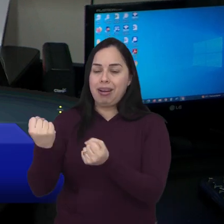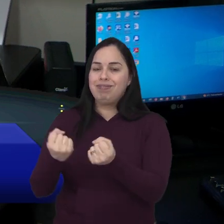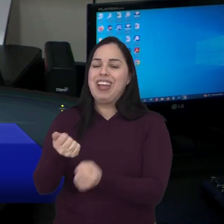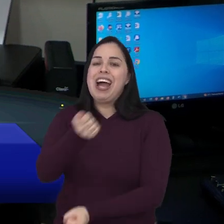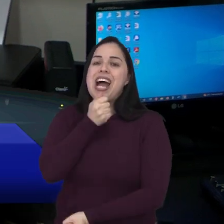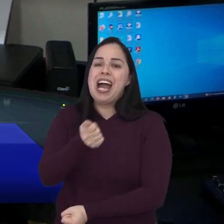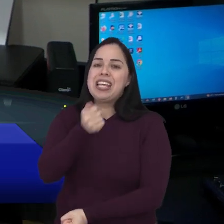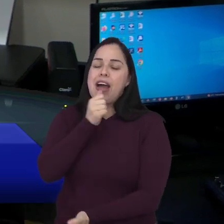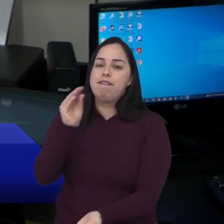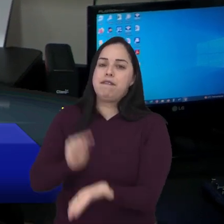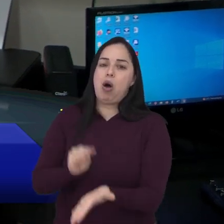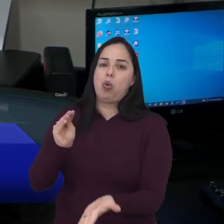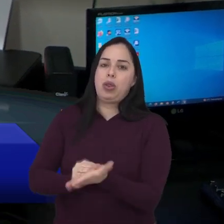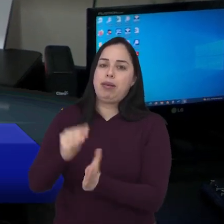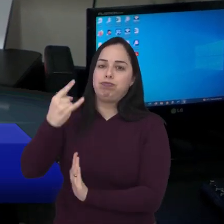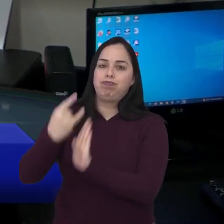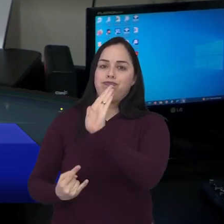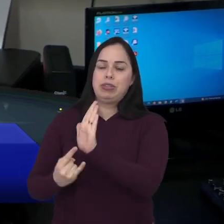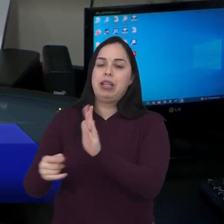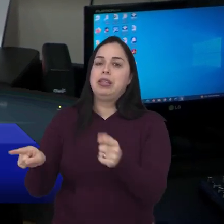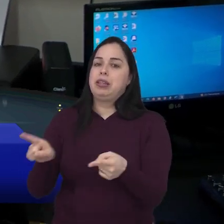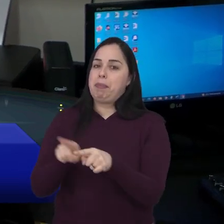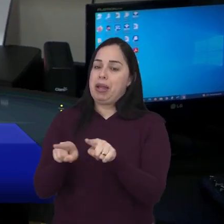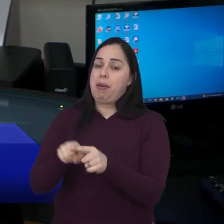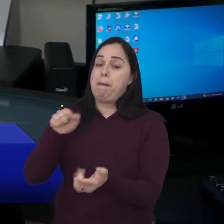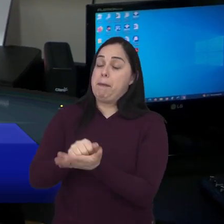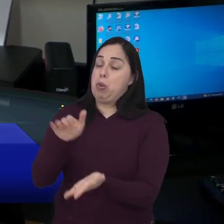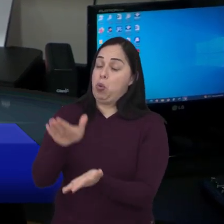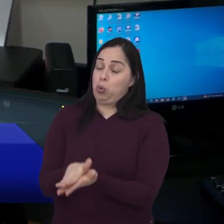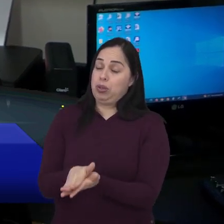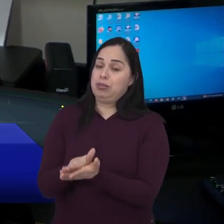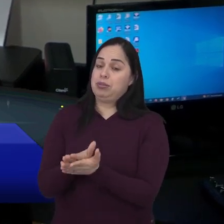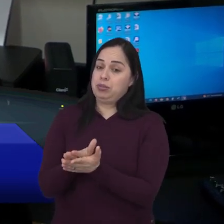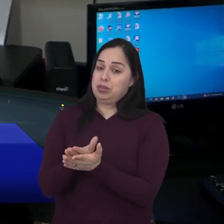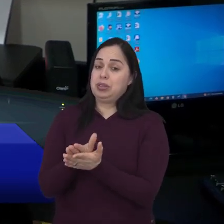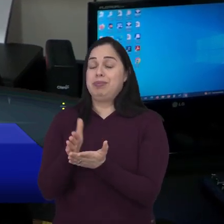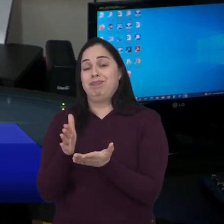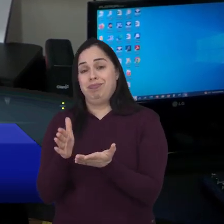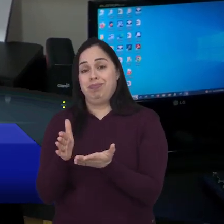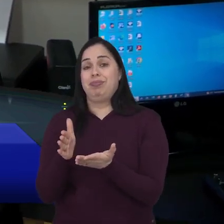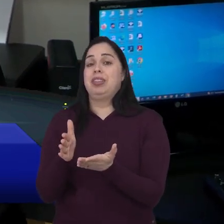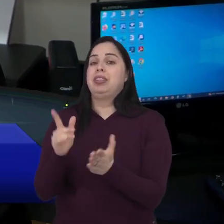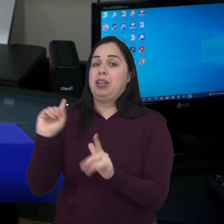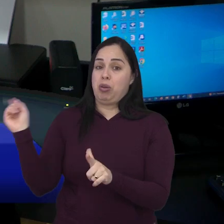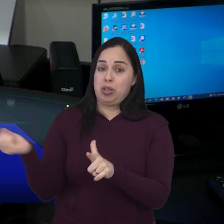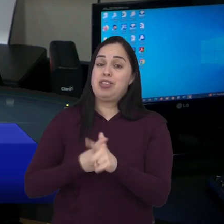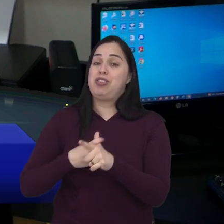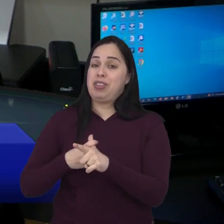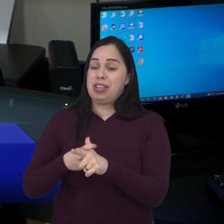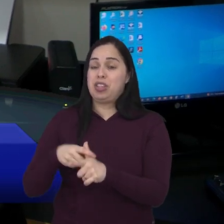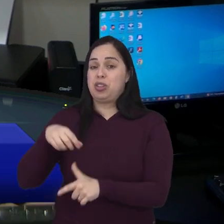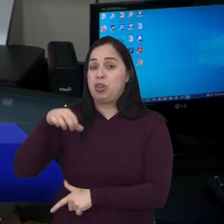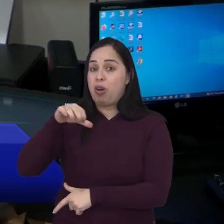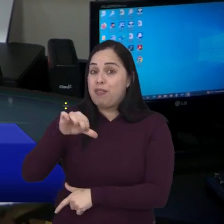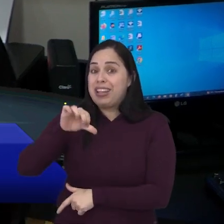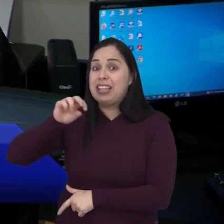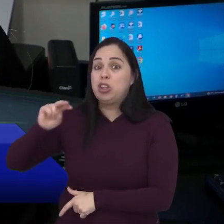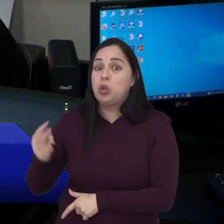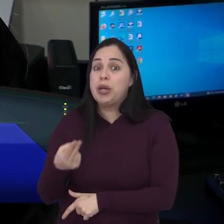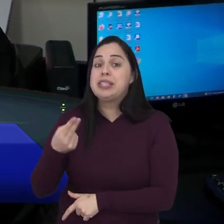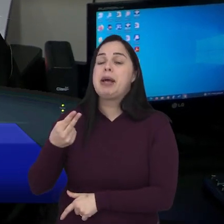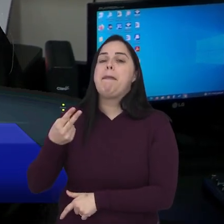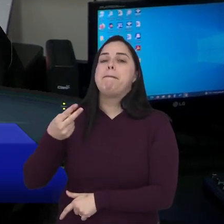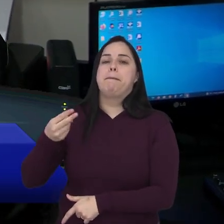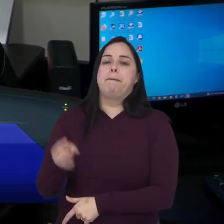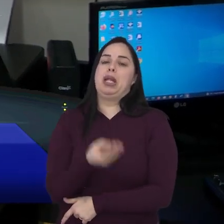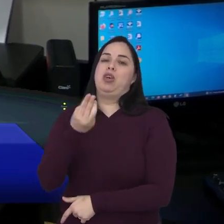mil veículos ainda estão com o IPVA e multas atrasadas. E isso tem um saldo devedor de mais ou menos